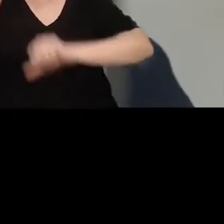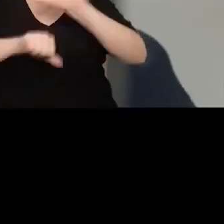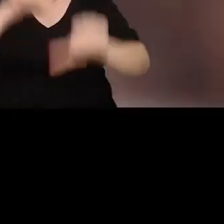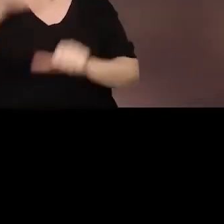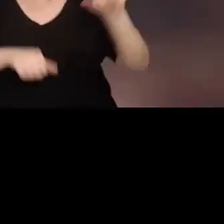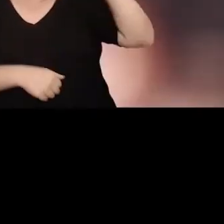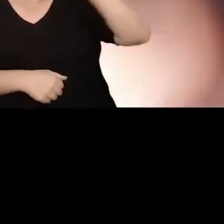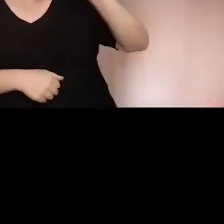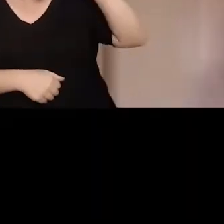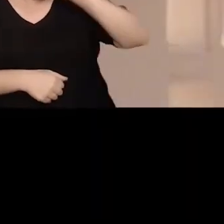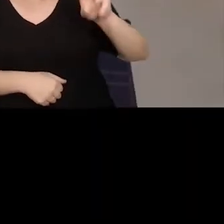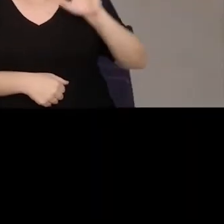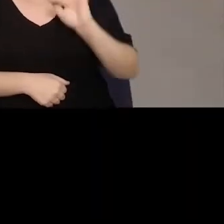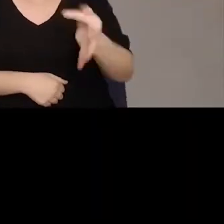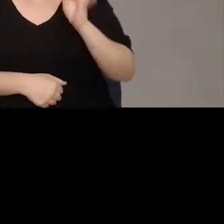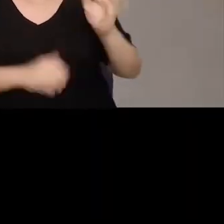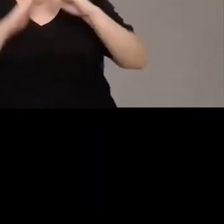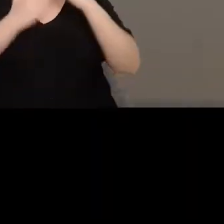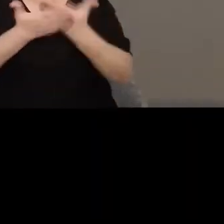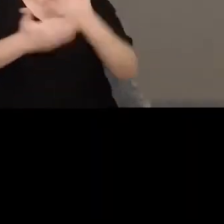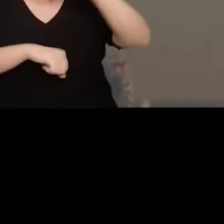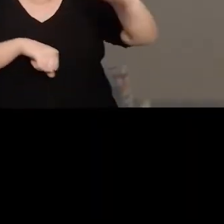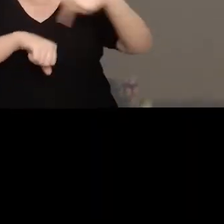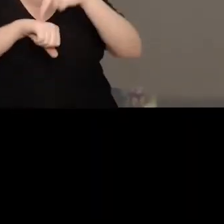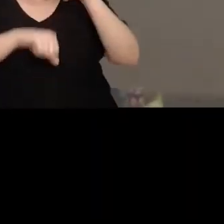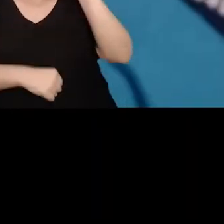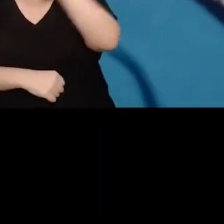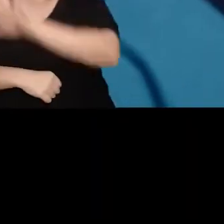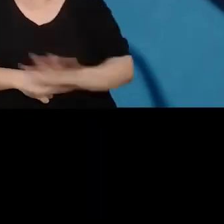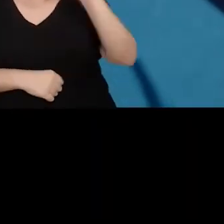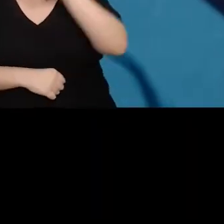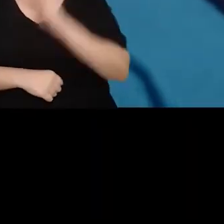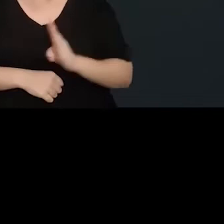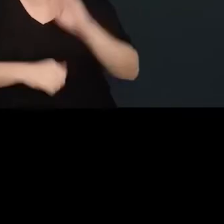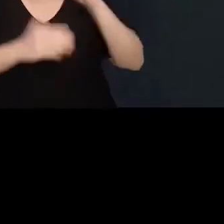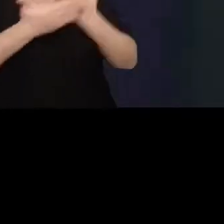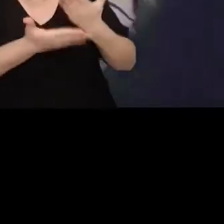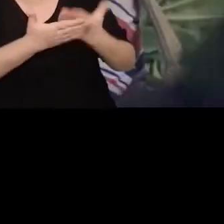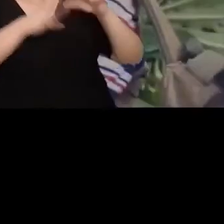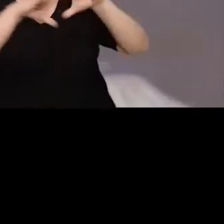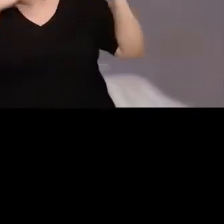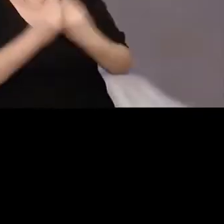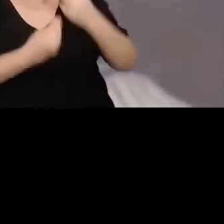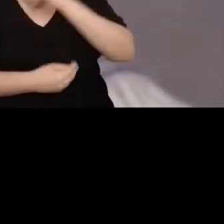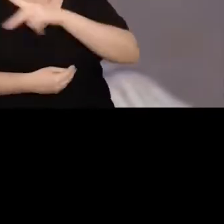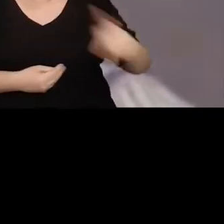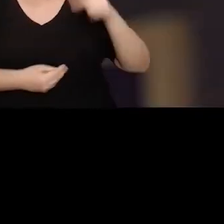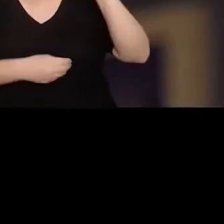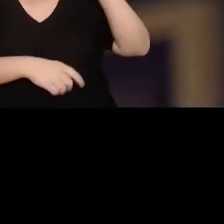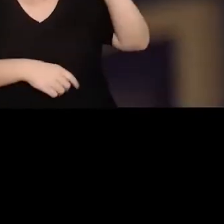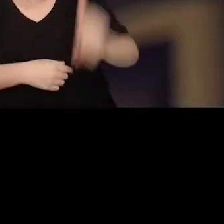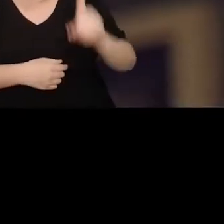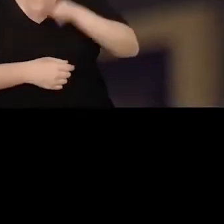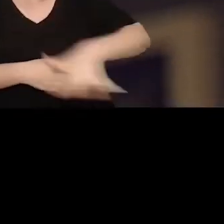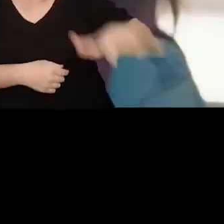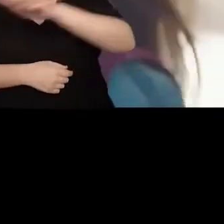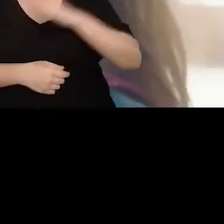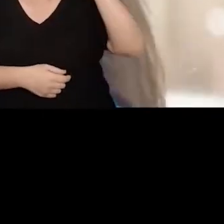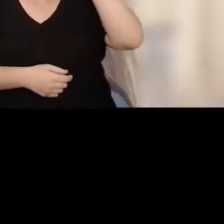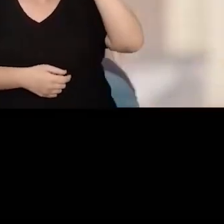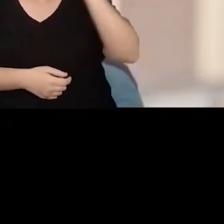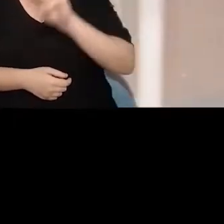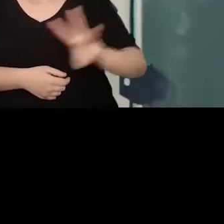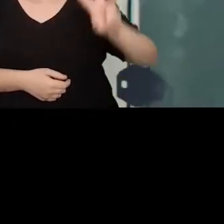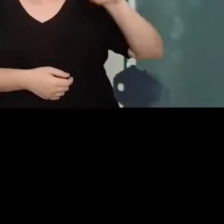transformar a sua história. Breve, nas escolas de todo o país. Estudantes, pais, professores e gestores. Saibam mais